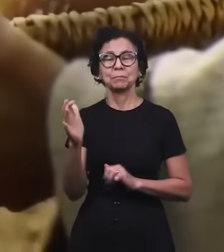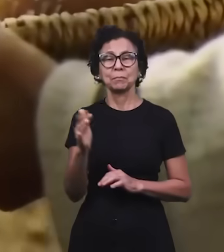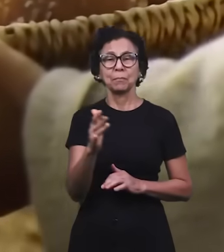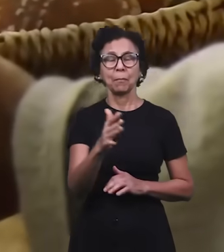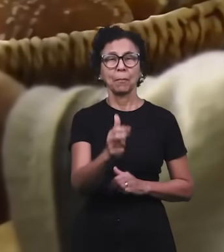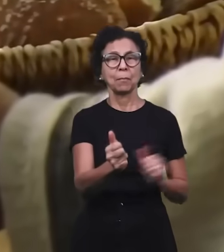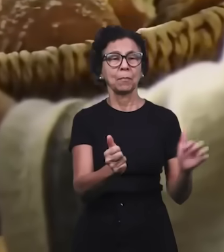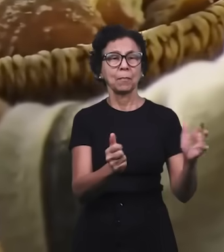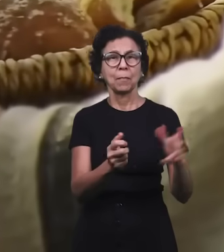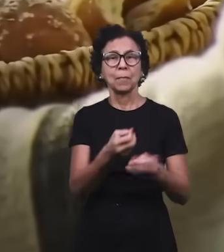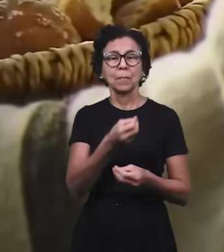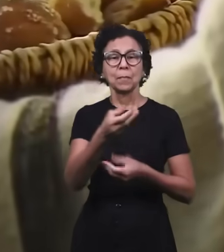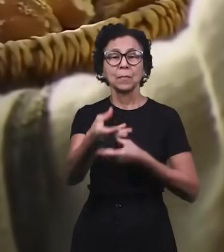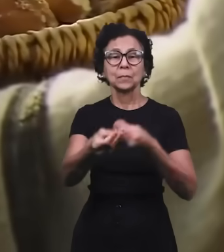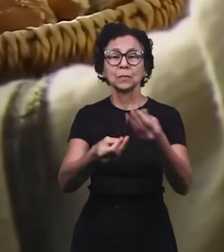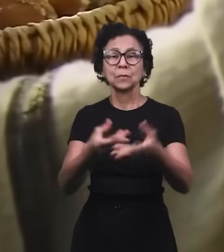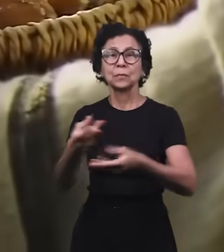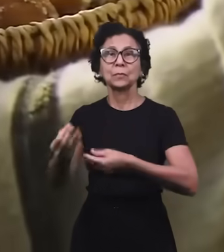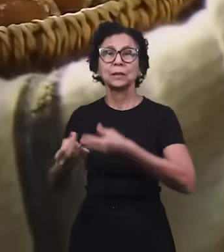alimentou.